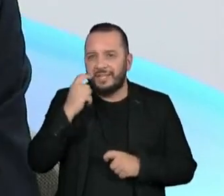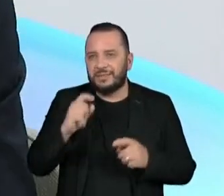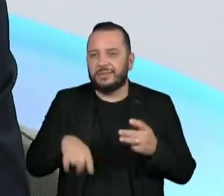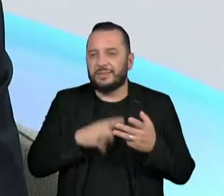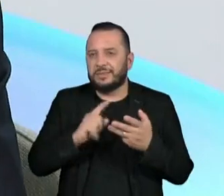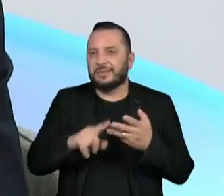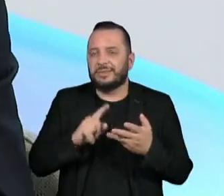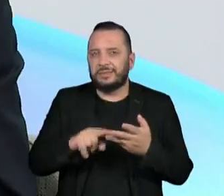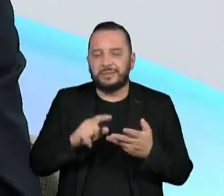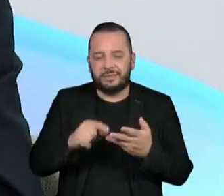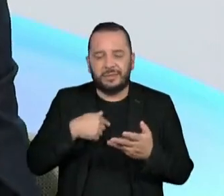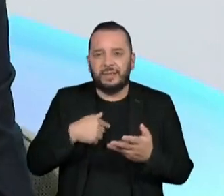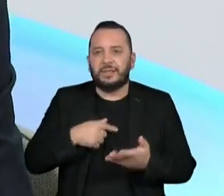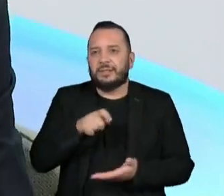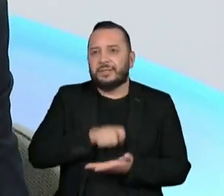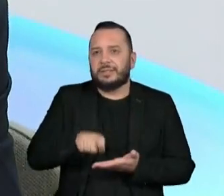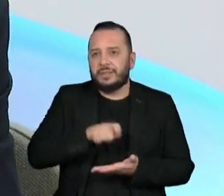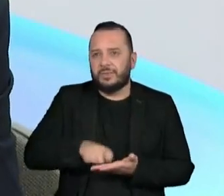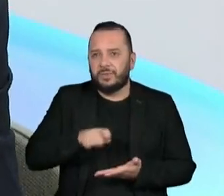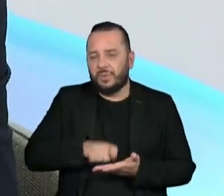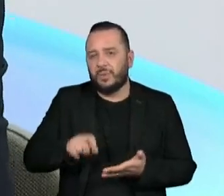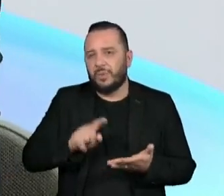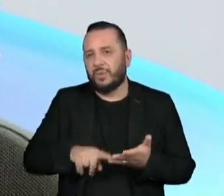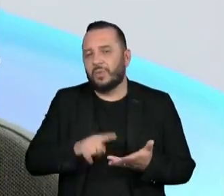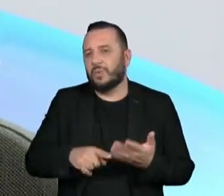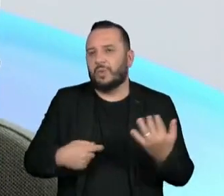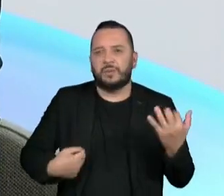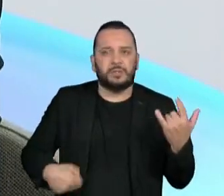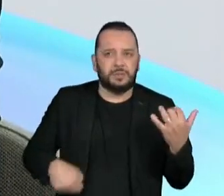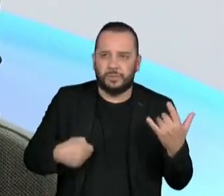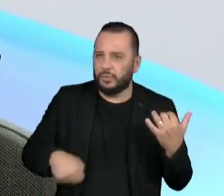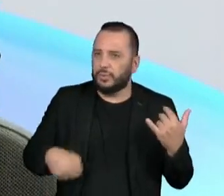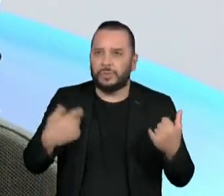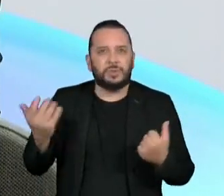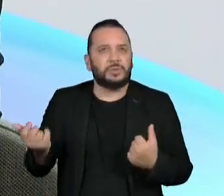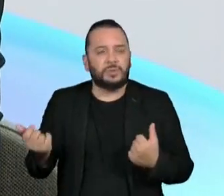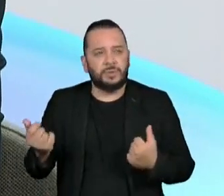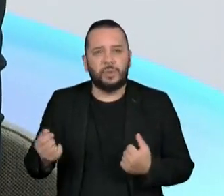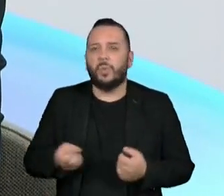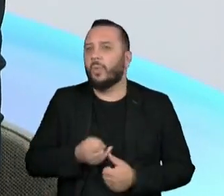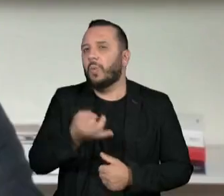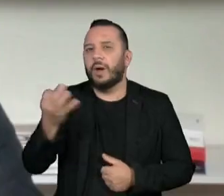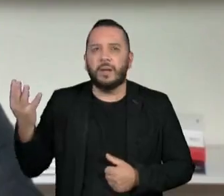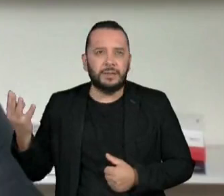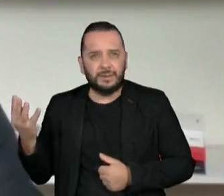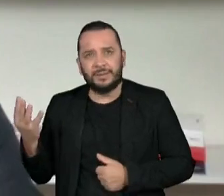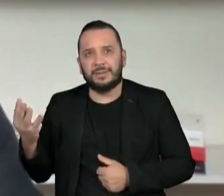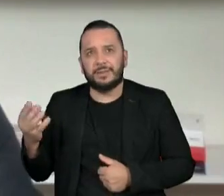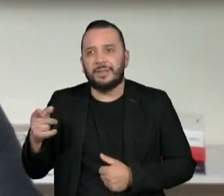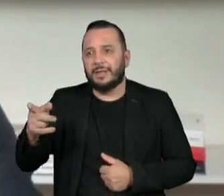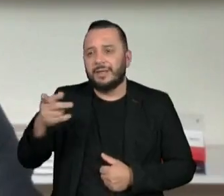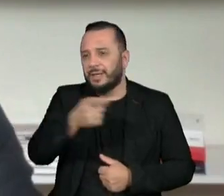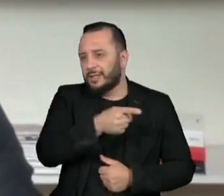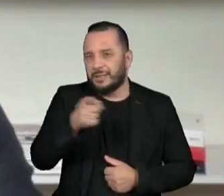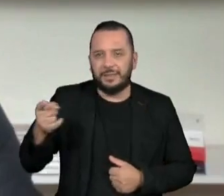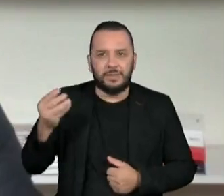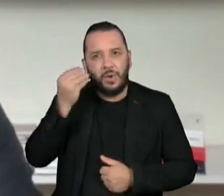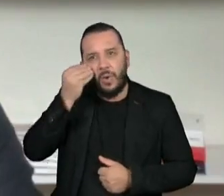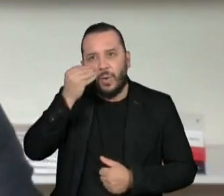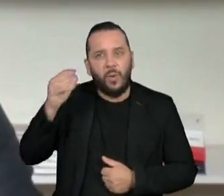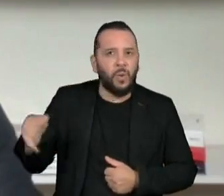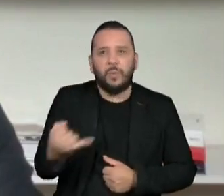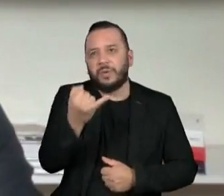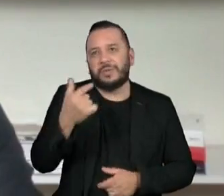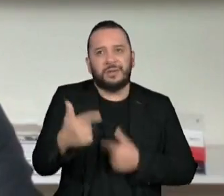compositores músicos estão ali que nunca tiveram e nunca terão a oportunidade de se realizar né nas suas